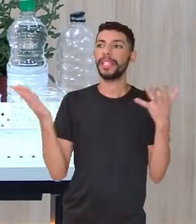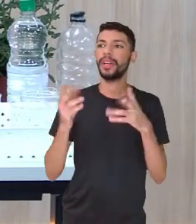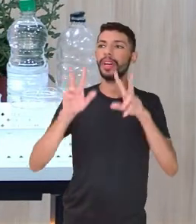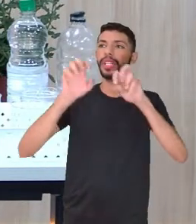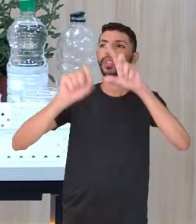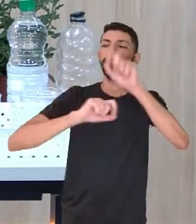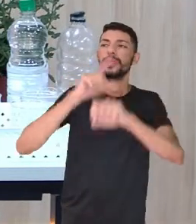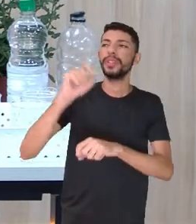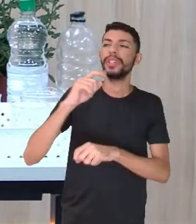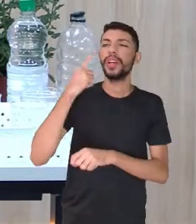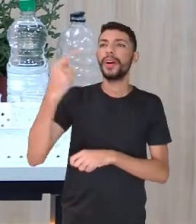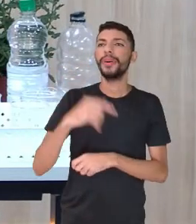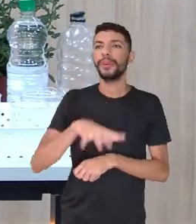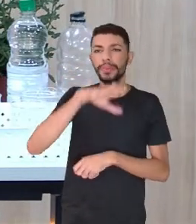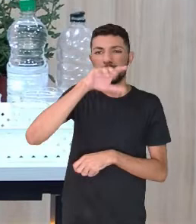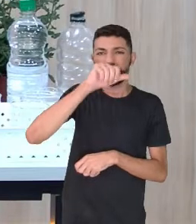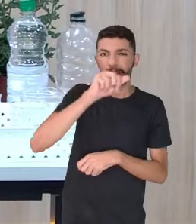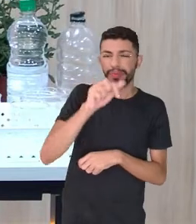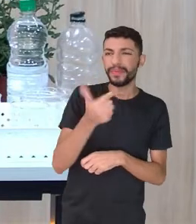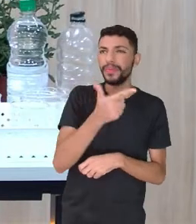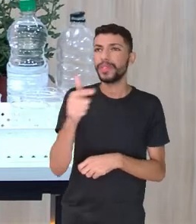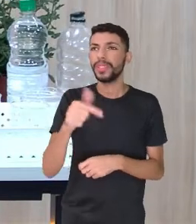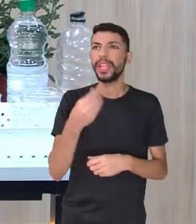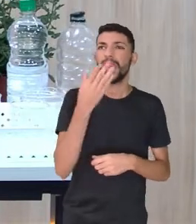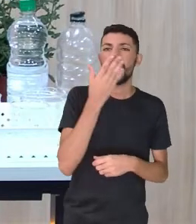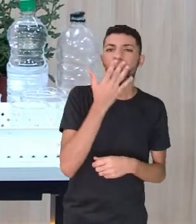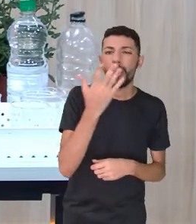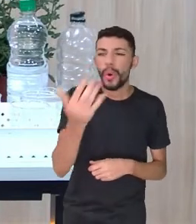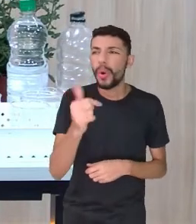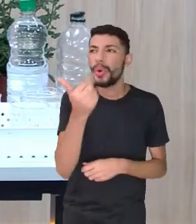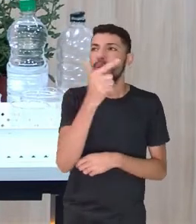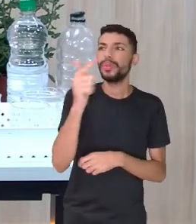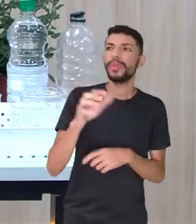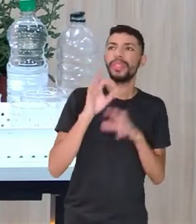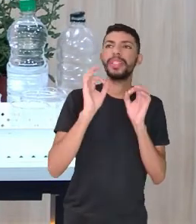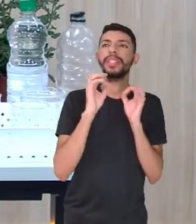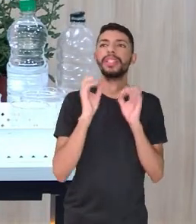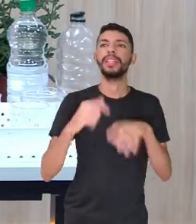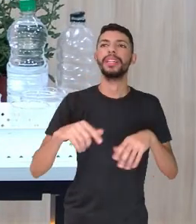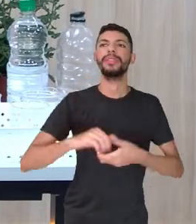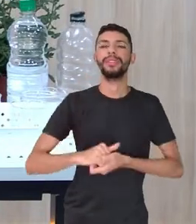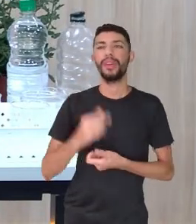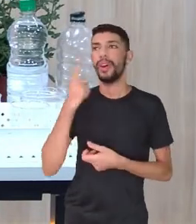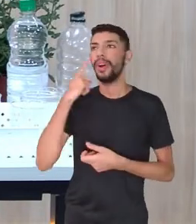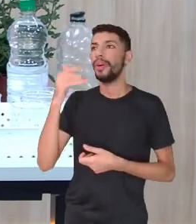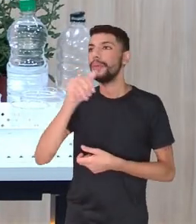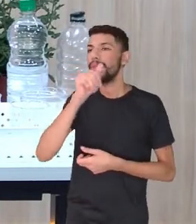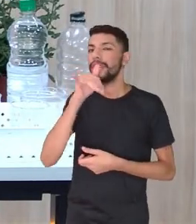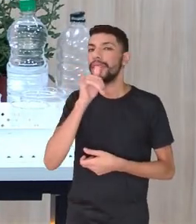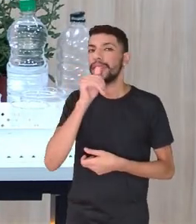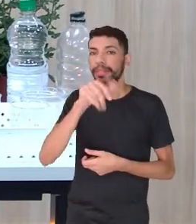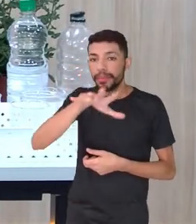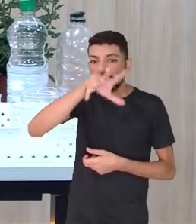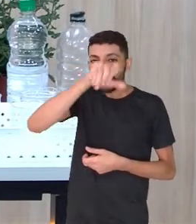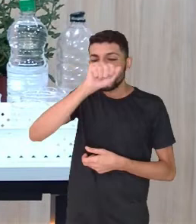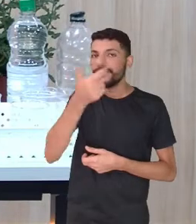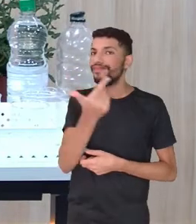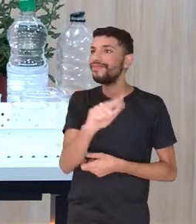insípida, insossa, hialina e cristalina. Então a gente vê que ela não tem, ó, não tem